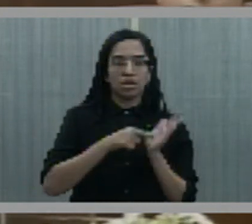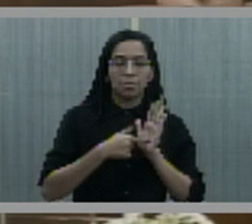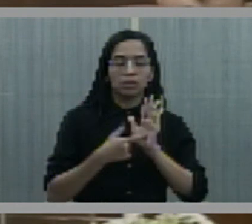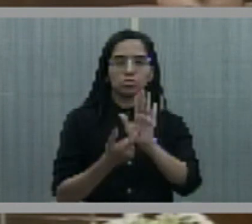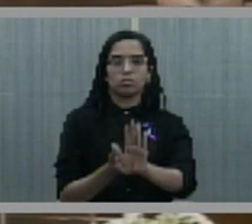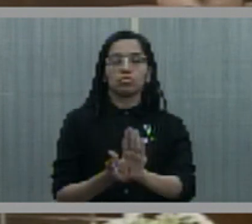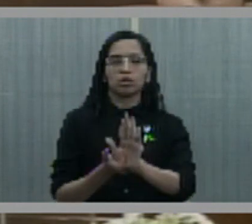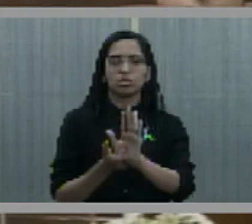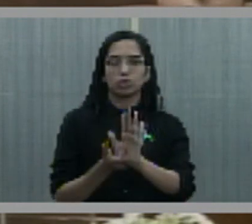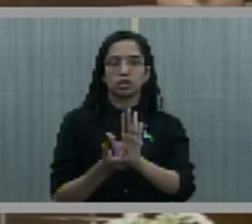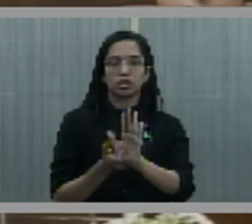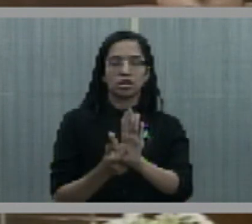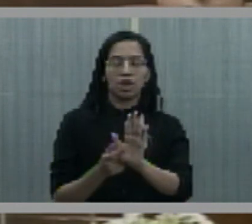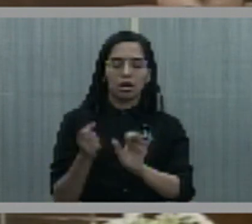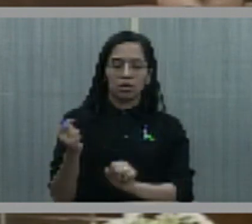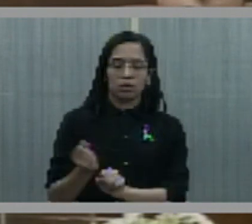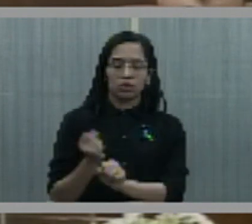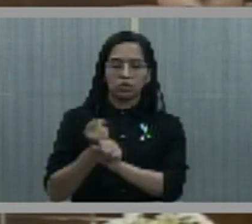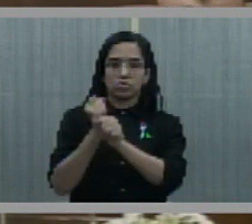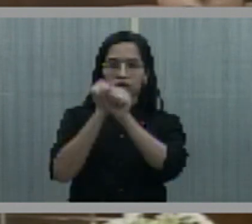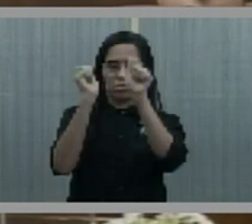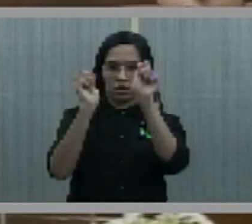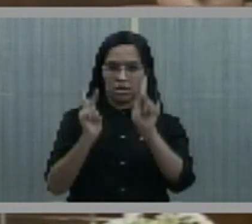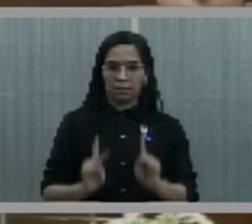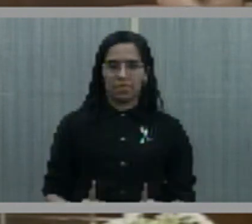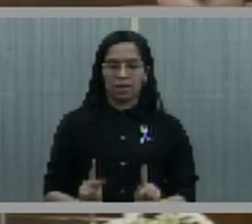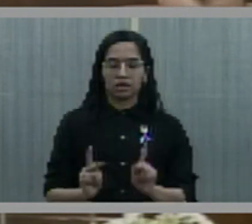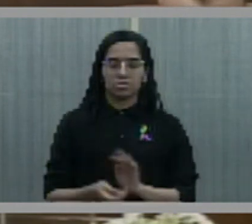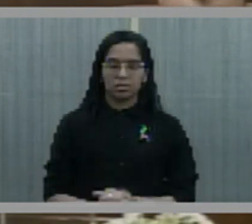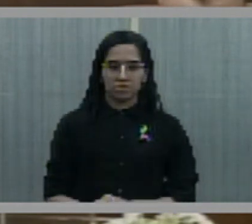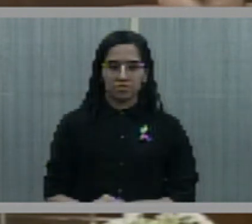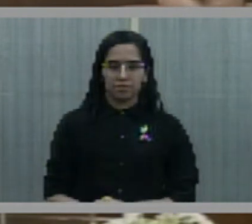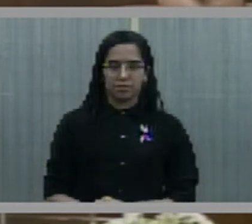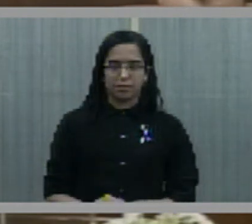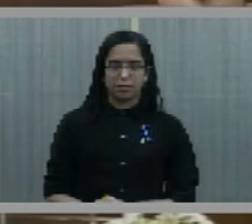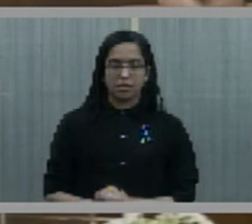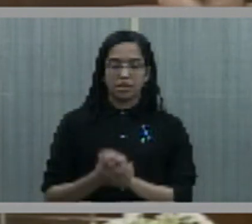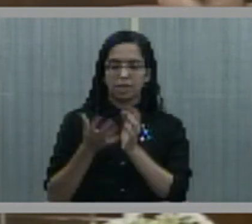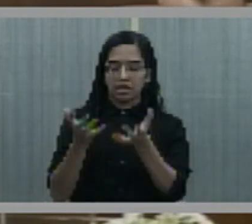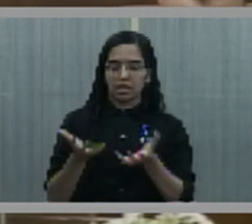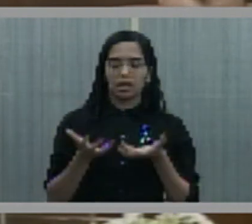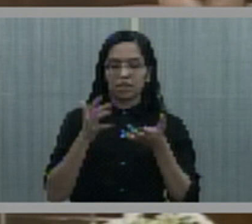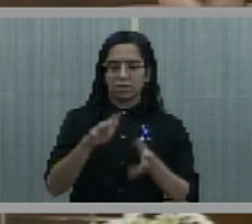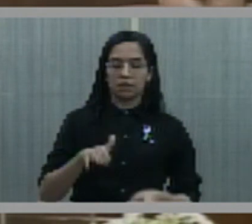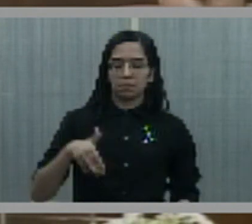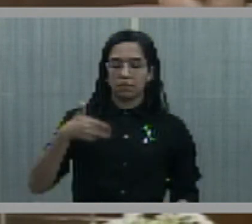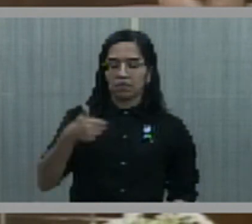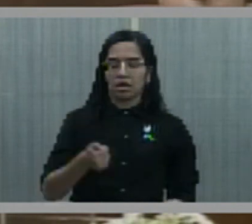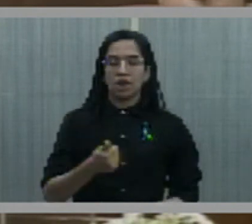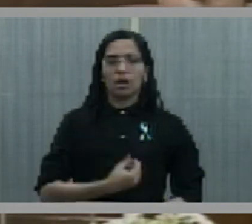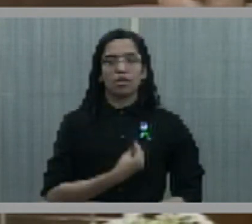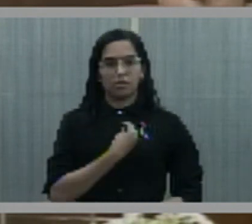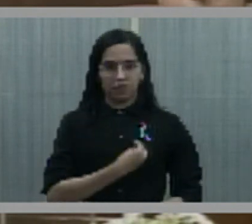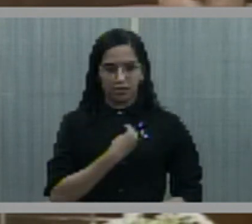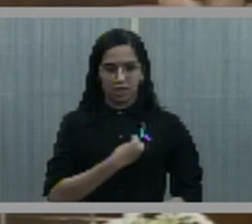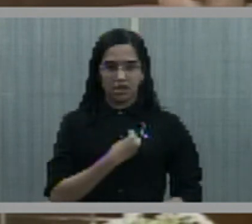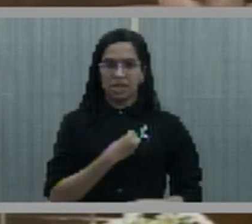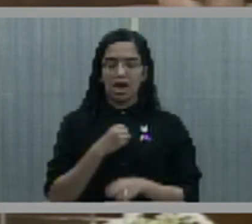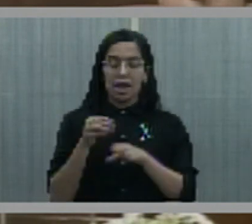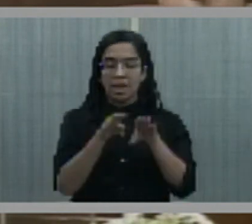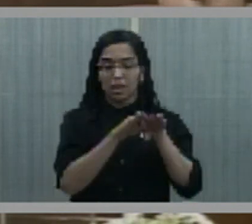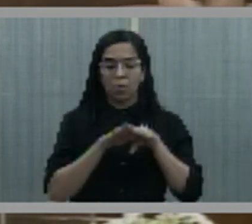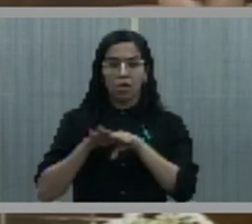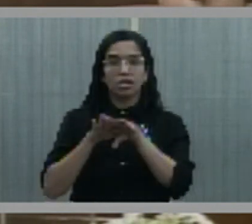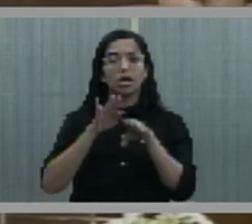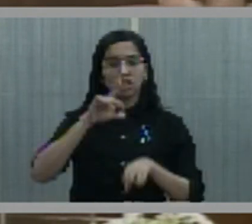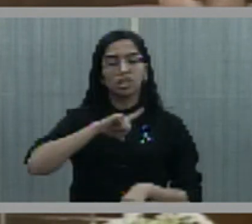e construção da paz. Na busca de sempre melhorar a realidade, diminuir as desigualdades e